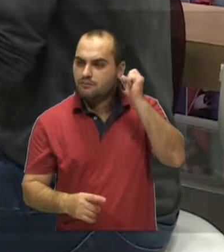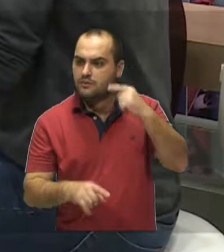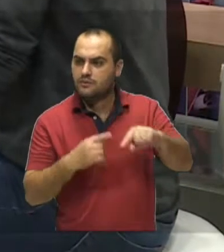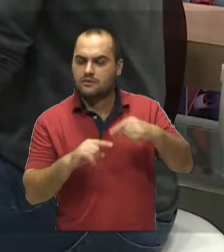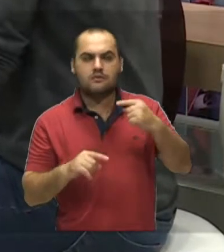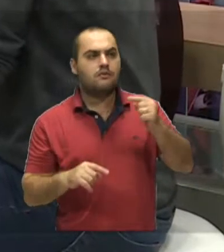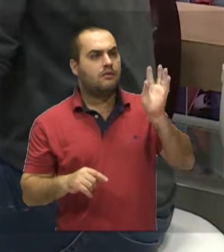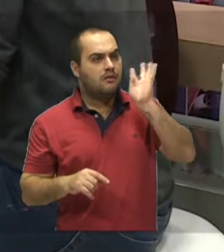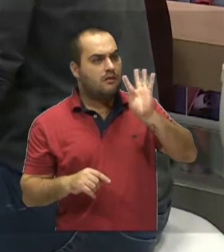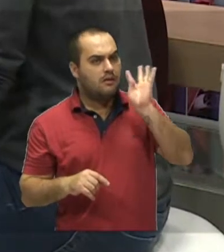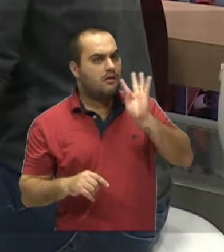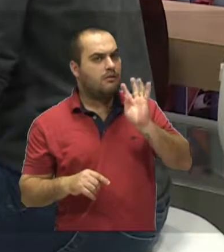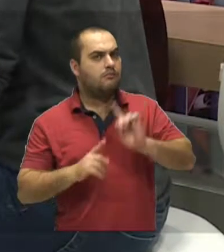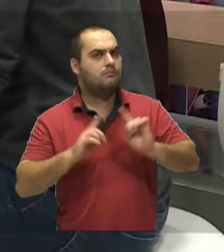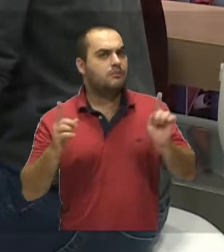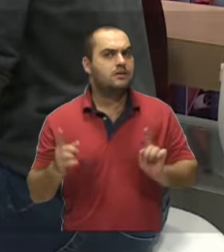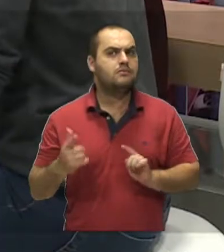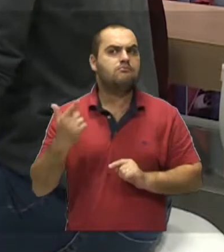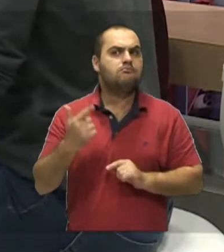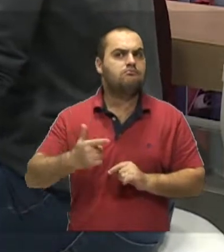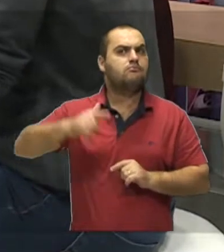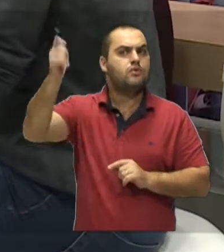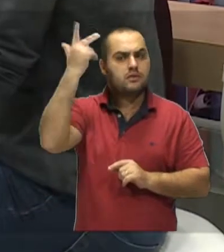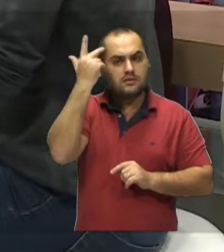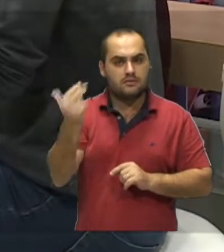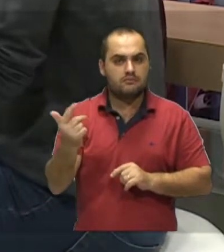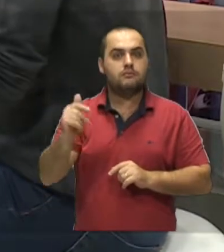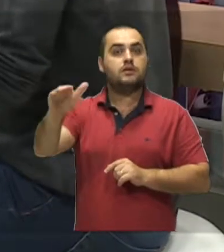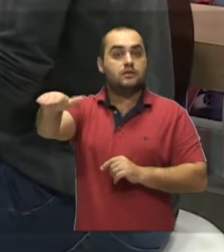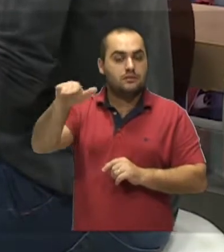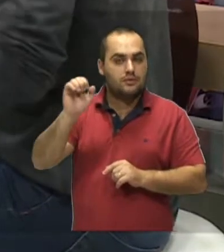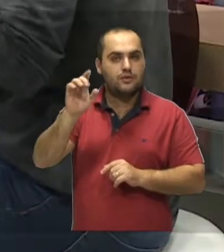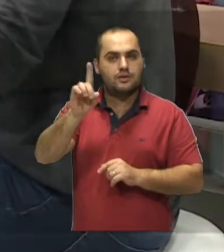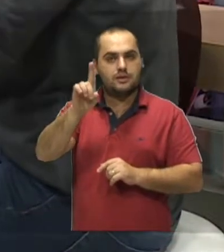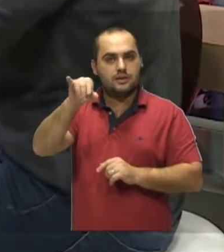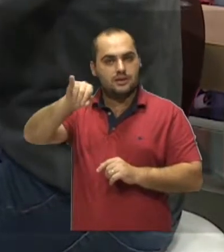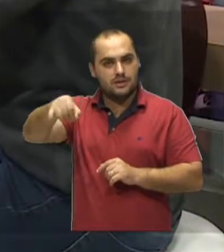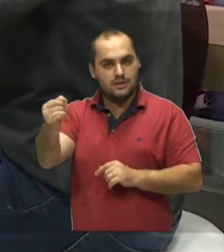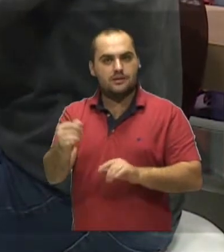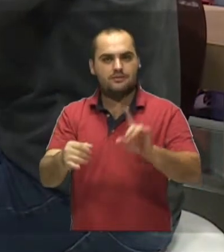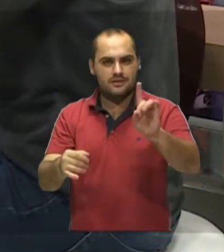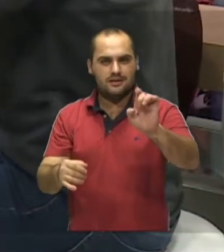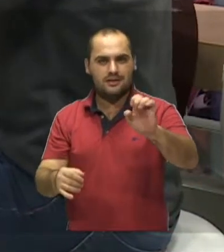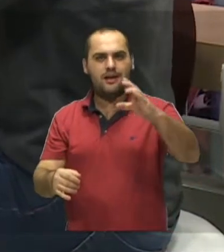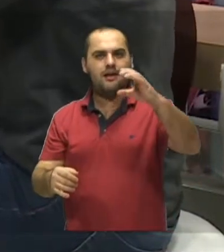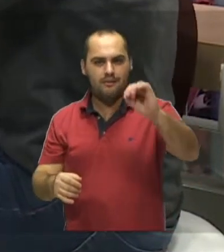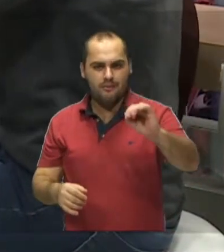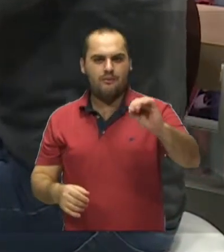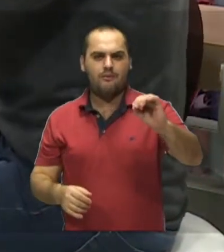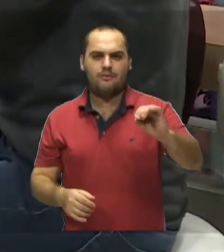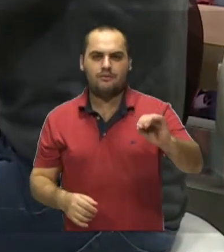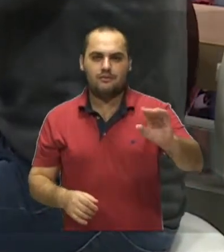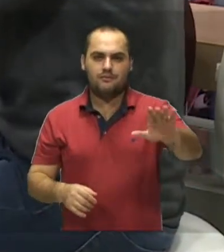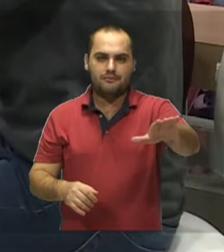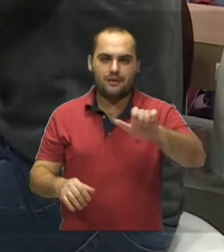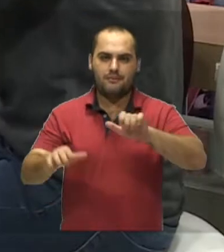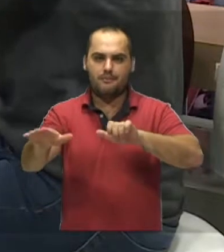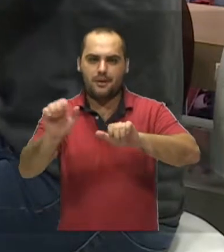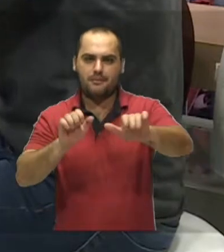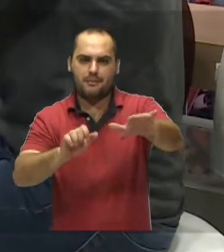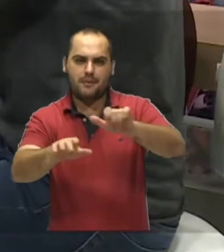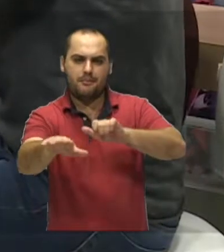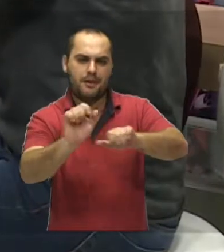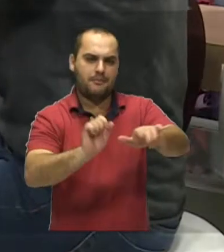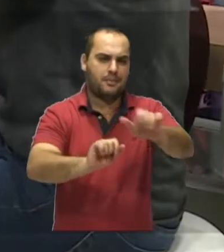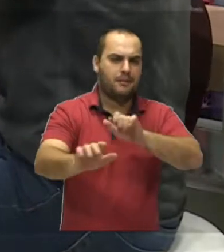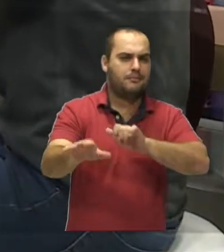mas vamos fazer uma outra história nessa música. Daí a gente chamou o DJ Deco, que fez uma onda com o DJ. Então, assim, foi um